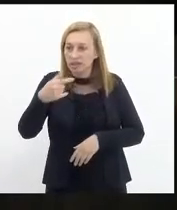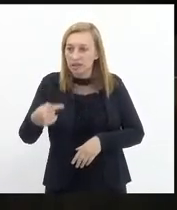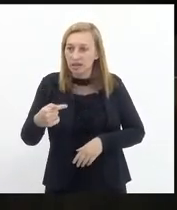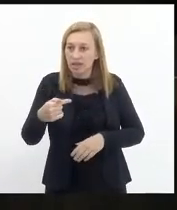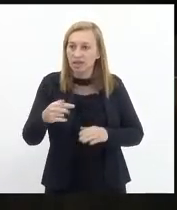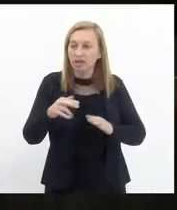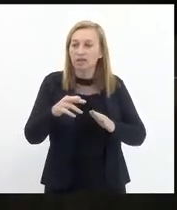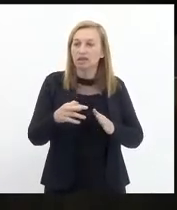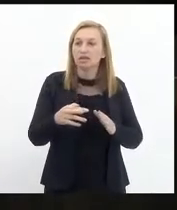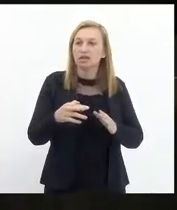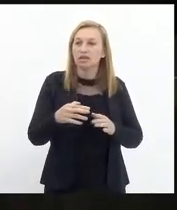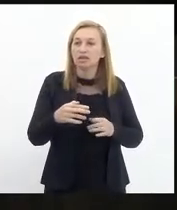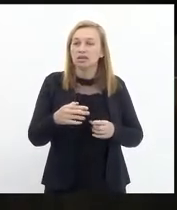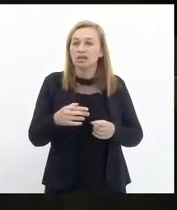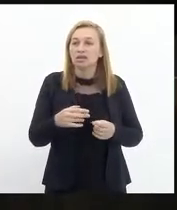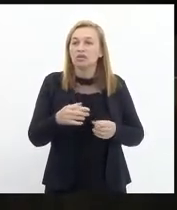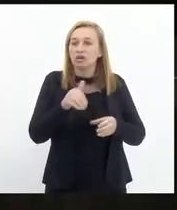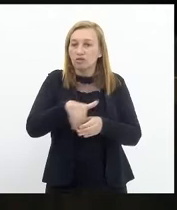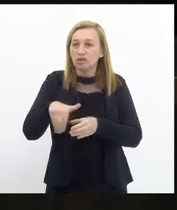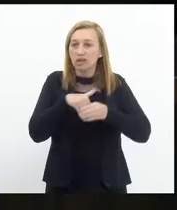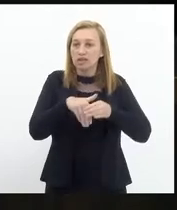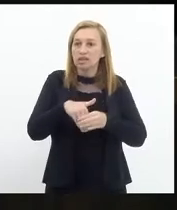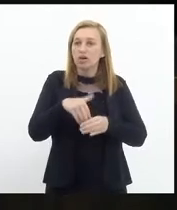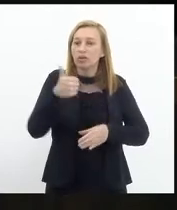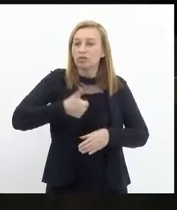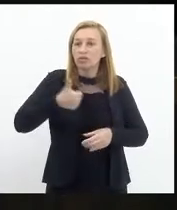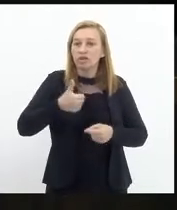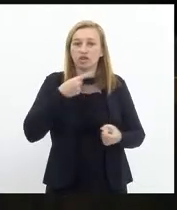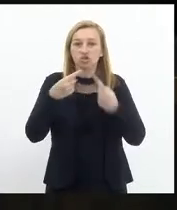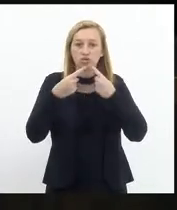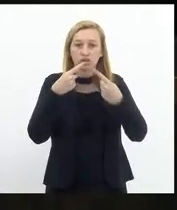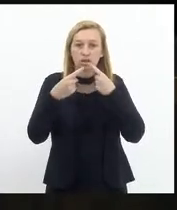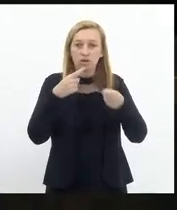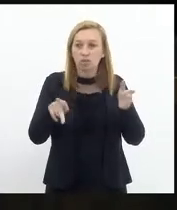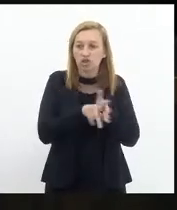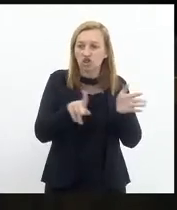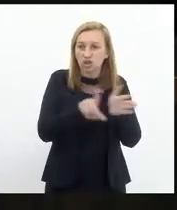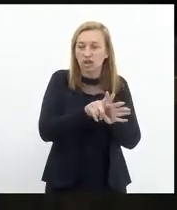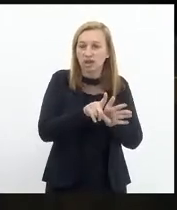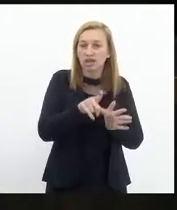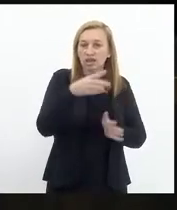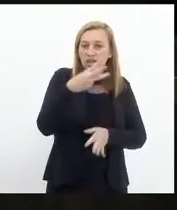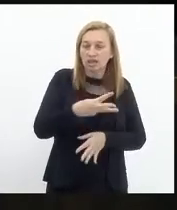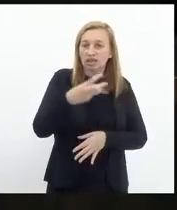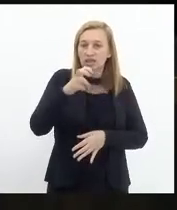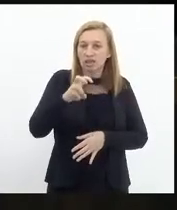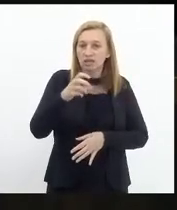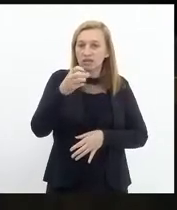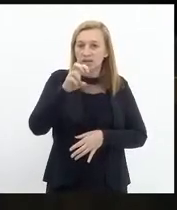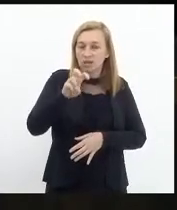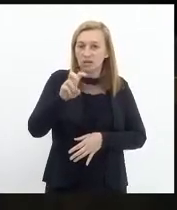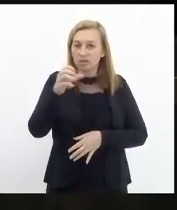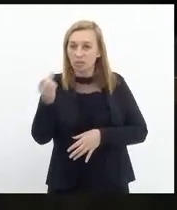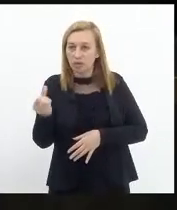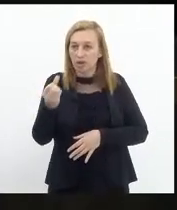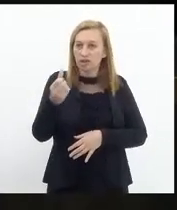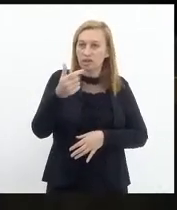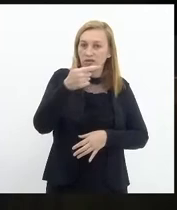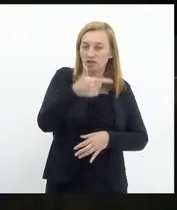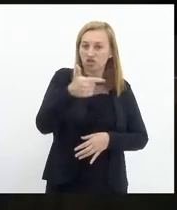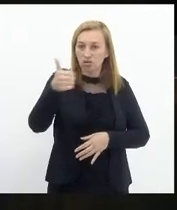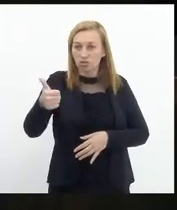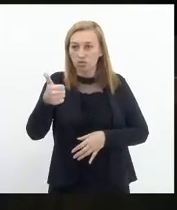em tramitação ordinária, em votação, em primeira discussão, projeto de lei 35.56 de 21,